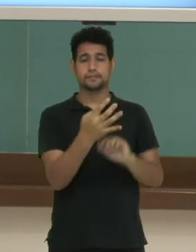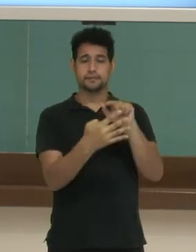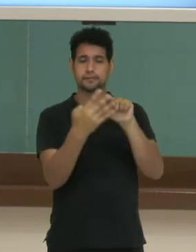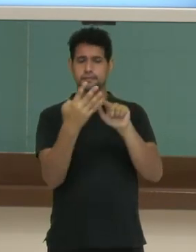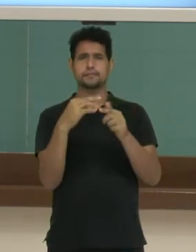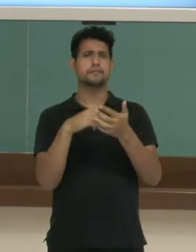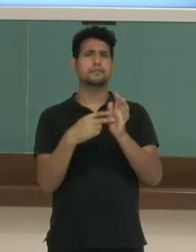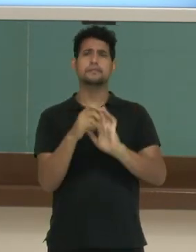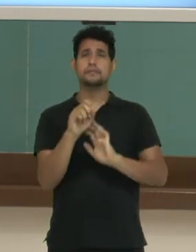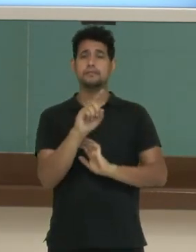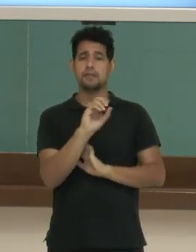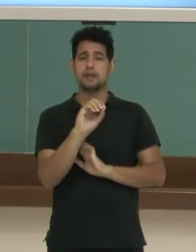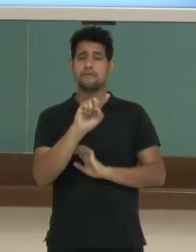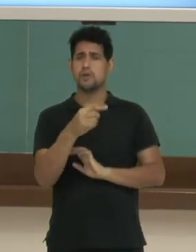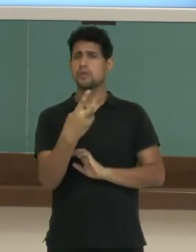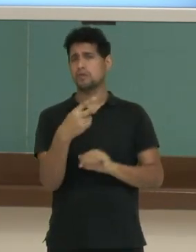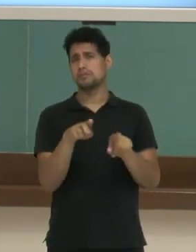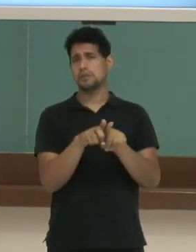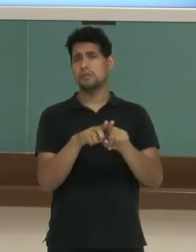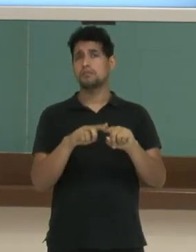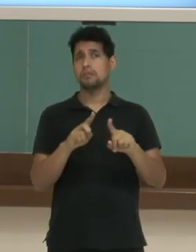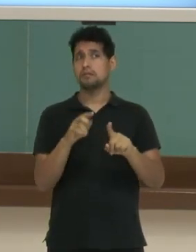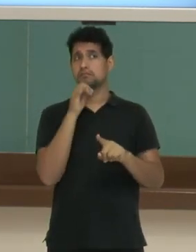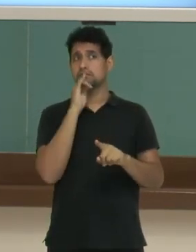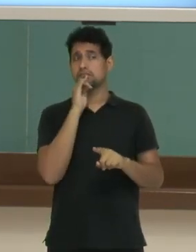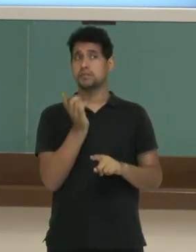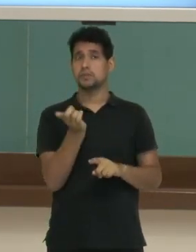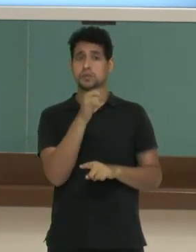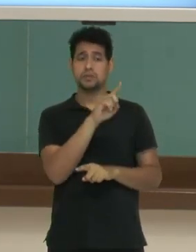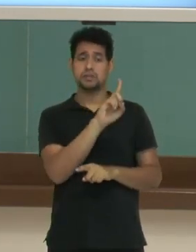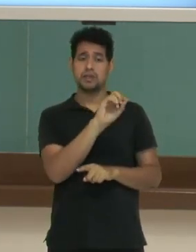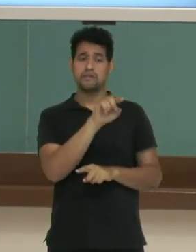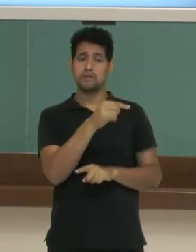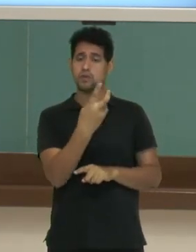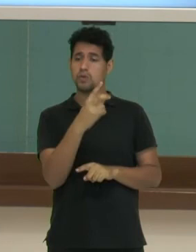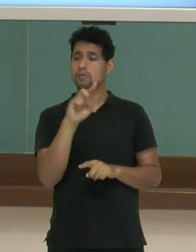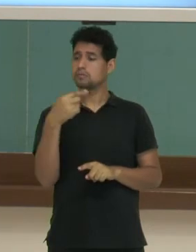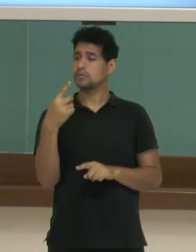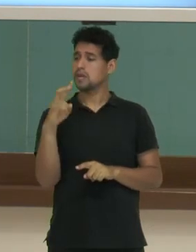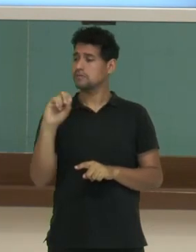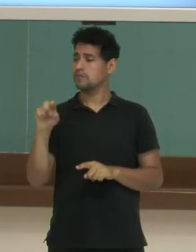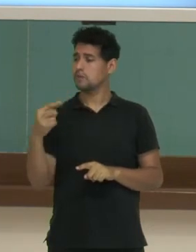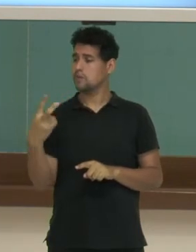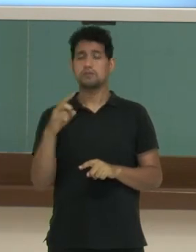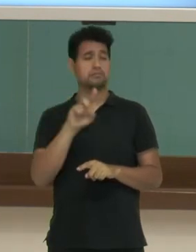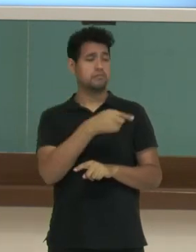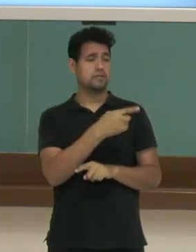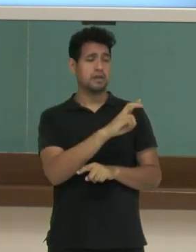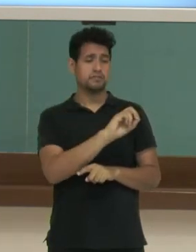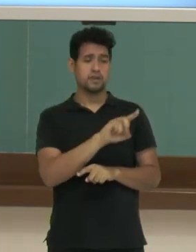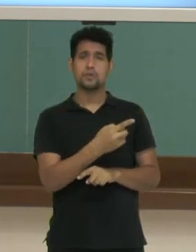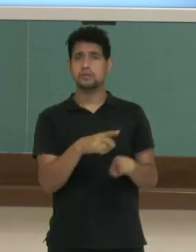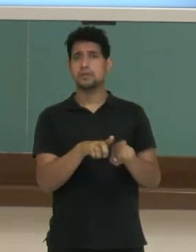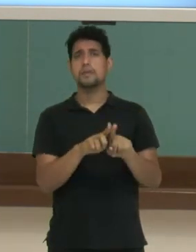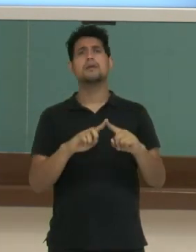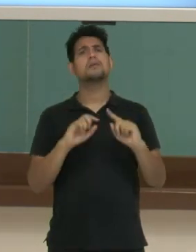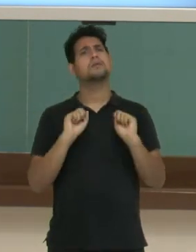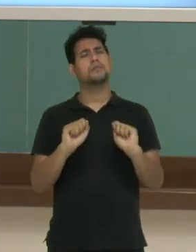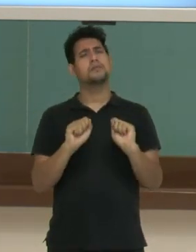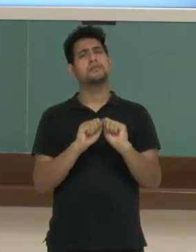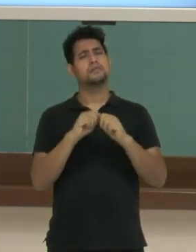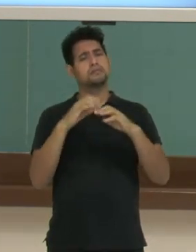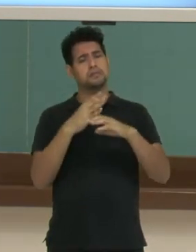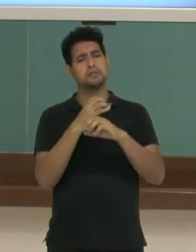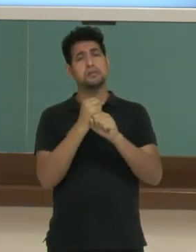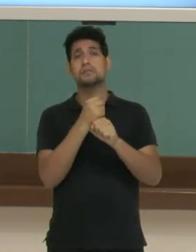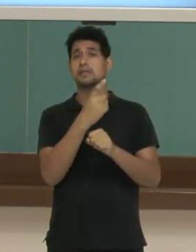lados é 10,2. Então, esse lado mede 10,2, esse 10,2 e esse 10,2. Então, ou você pode fazer uma sominha,